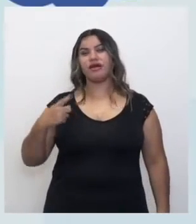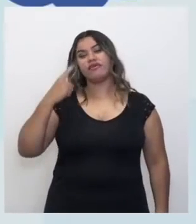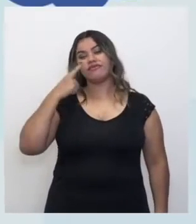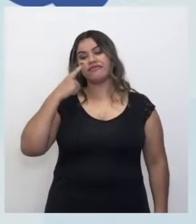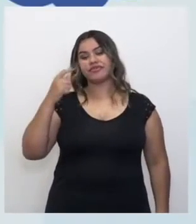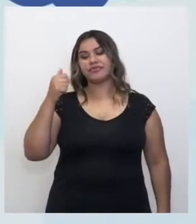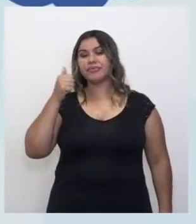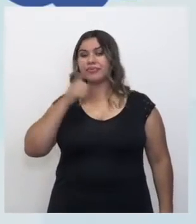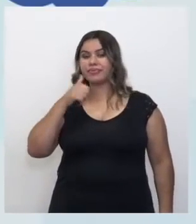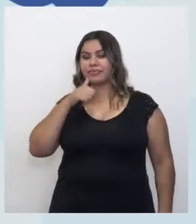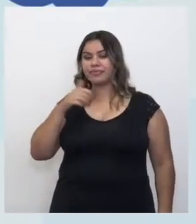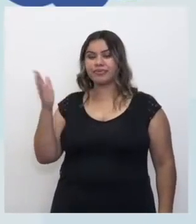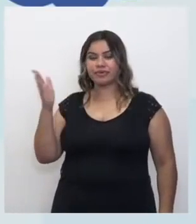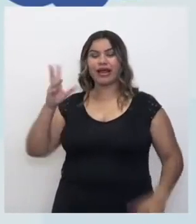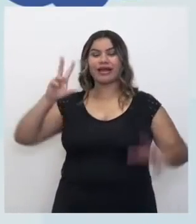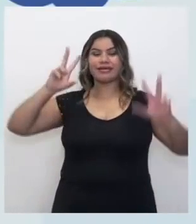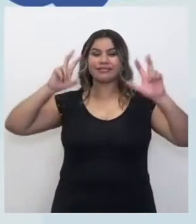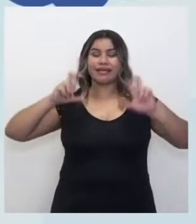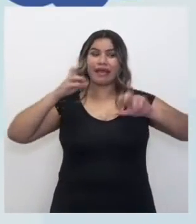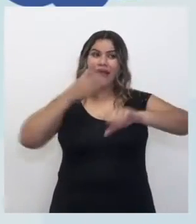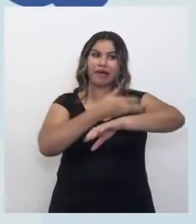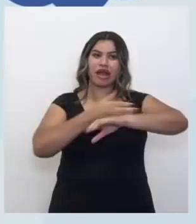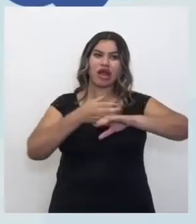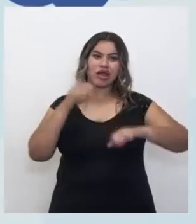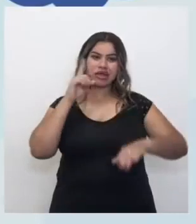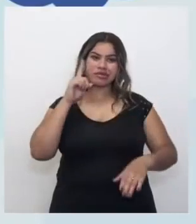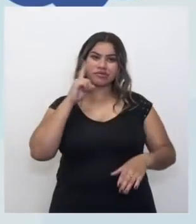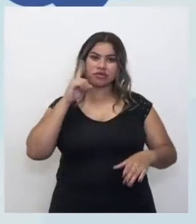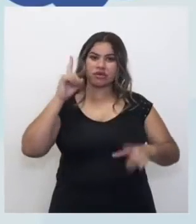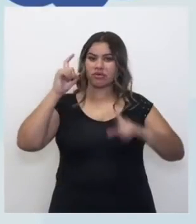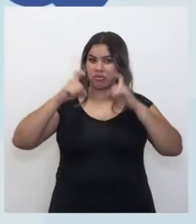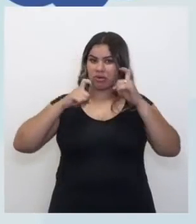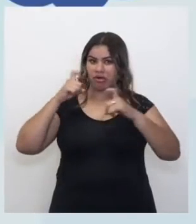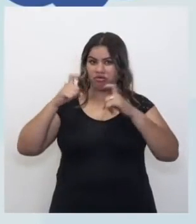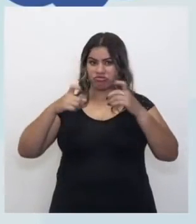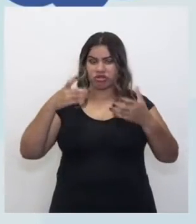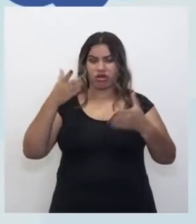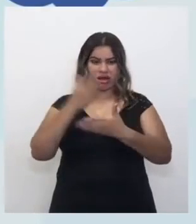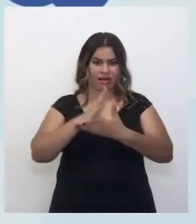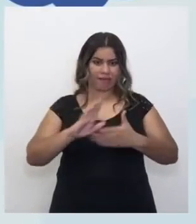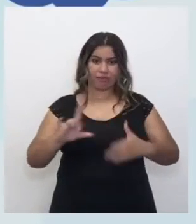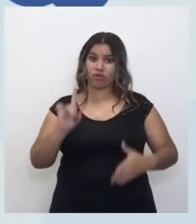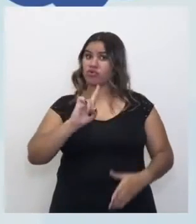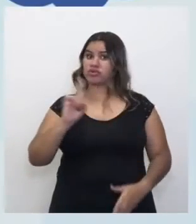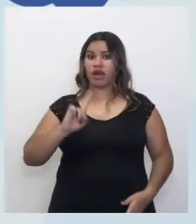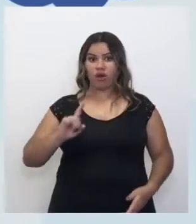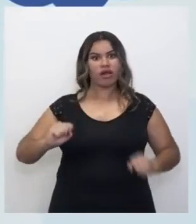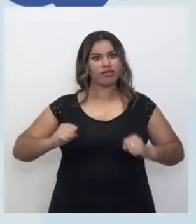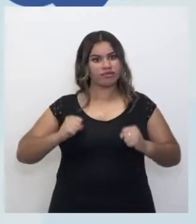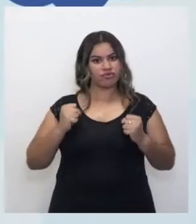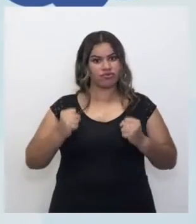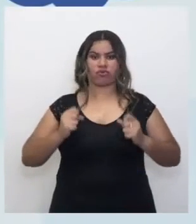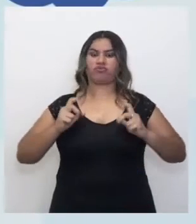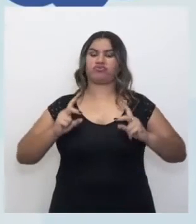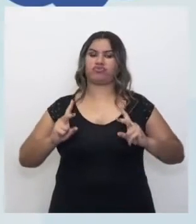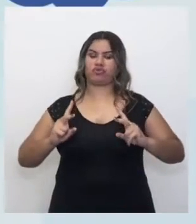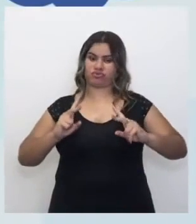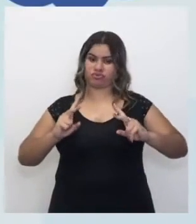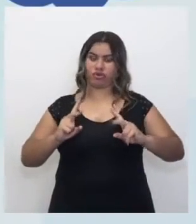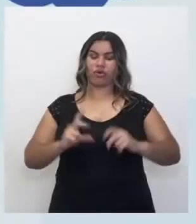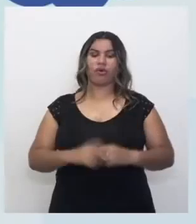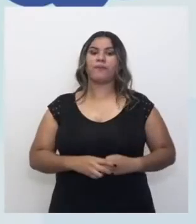autora com o tema do cotidiano não foi uma preocupação passageira. Ela se debruçou, ela se dedicou a esse tema, digamos